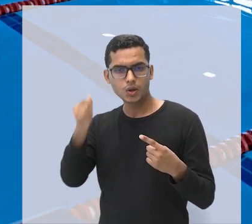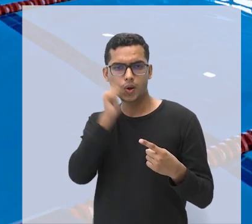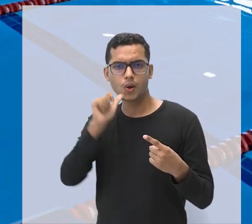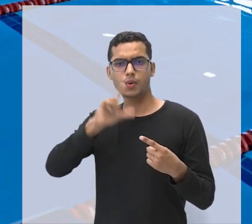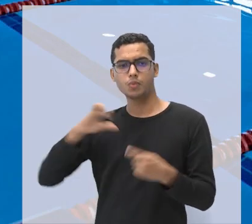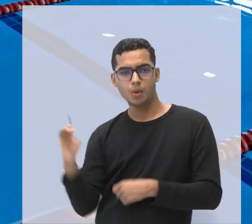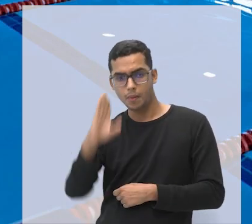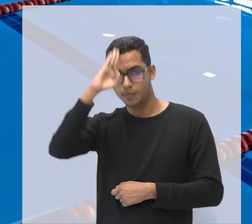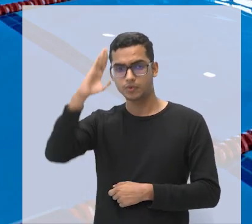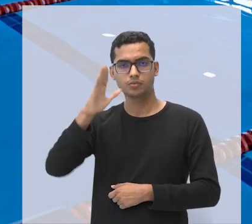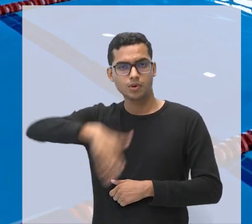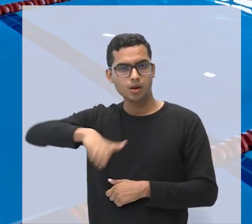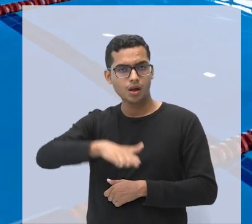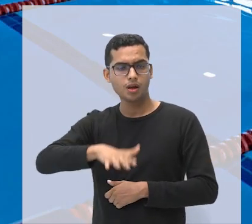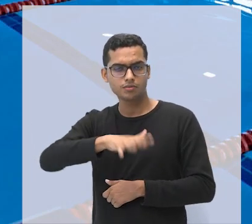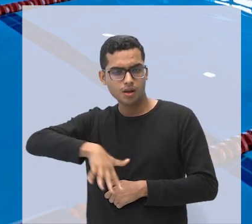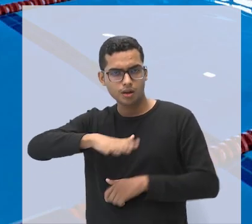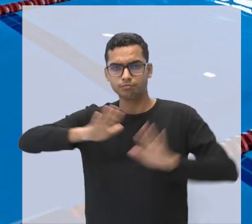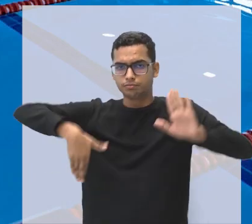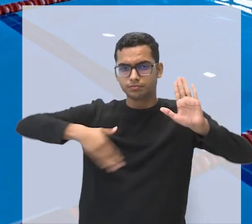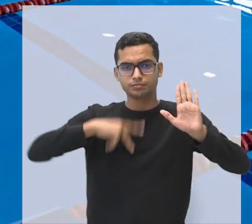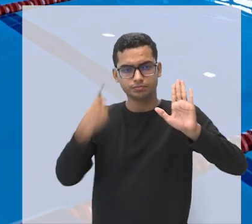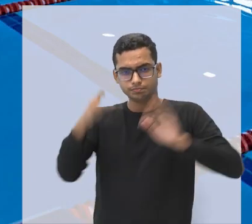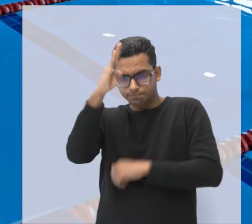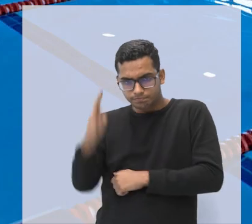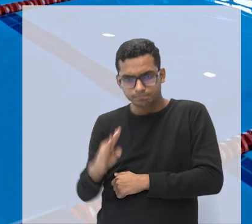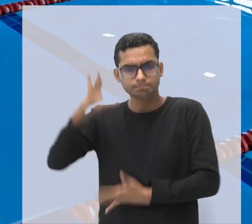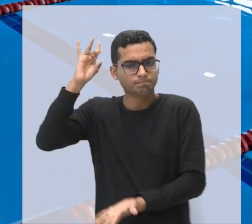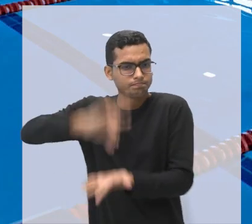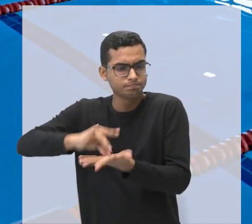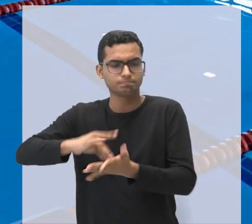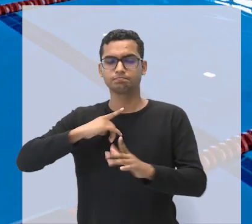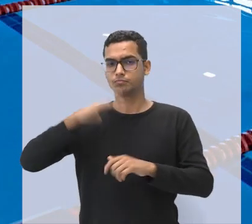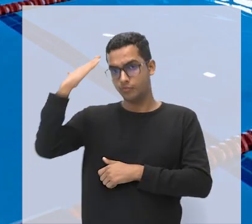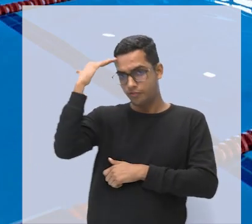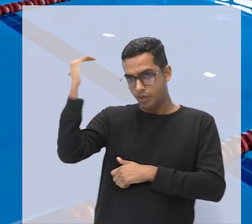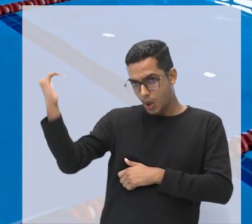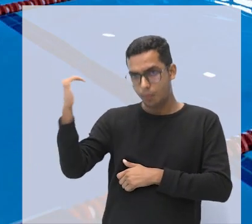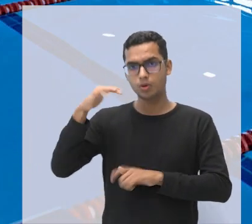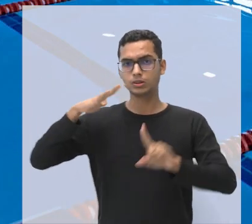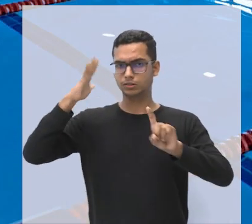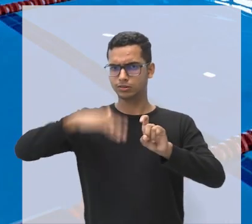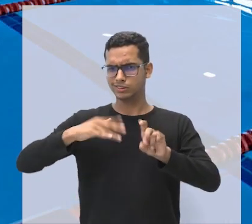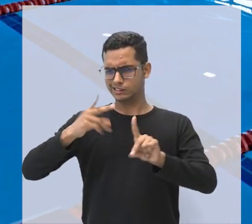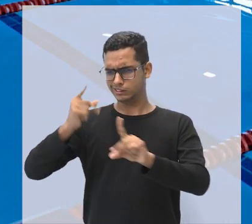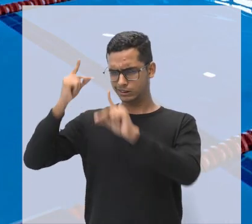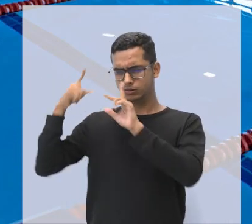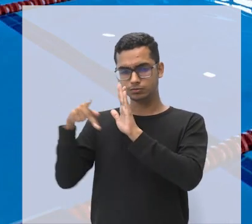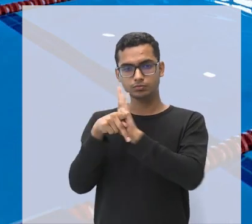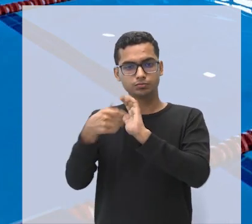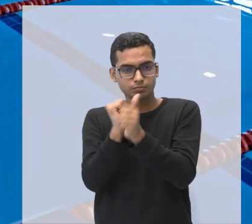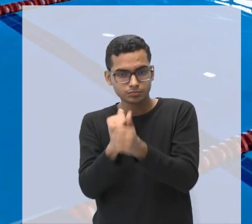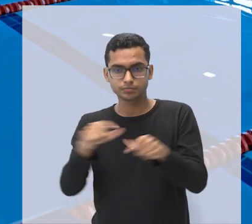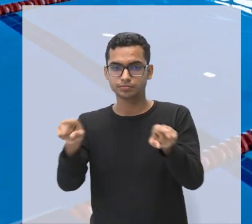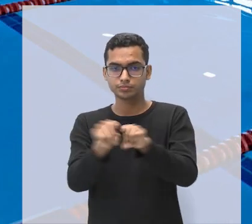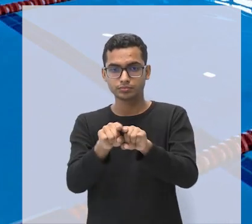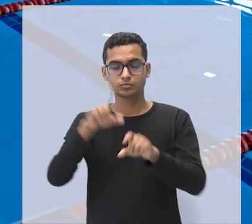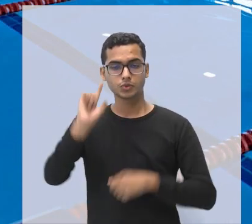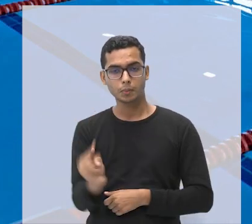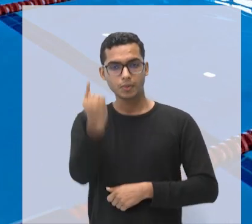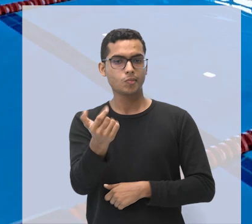das pioneiras da natação brasileira. É uma verdadeira lenda do esporte. Ela foi a primeira